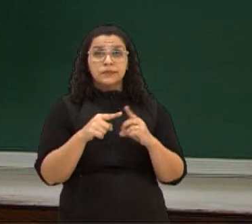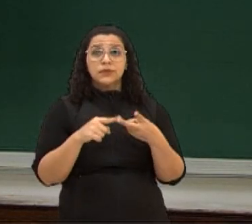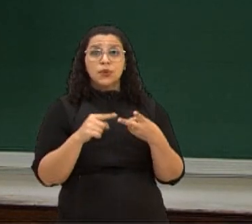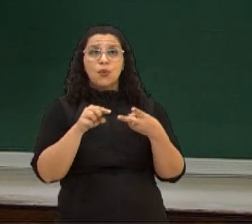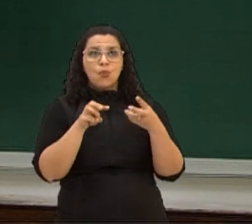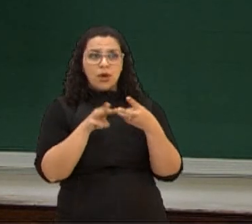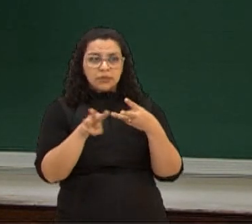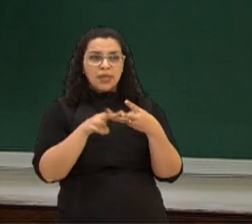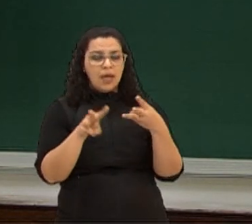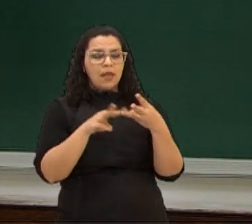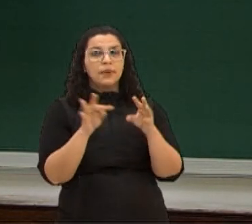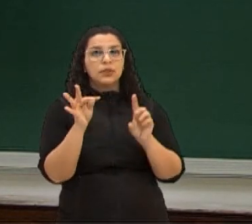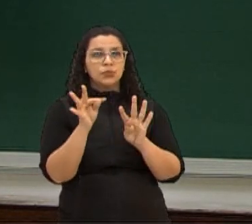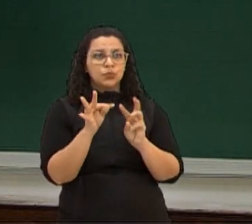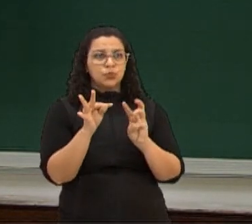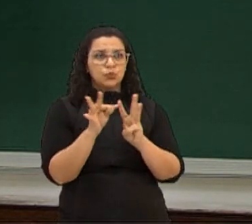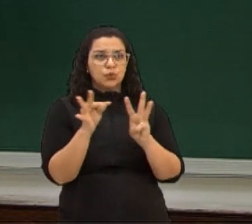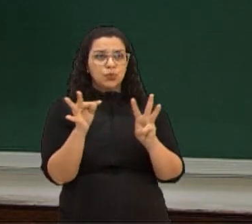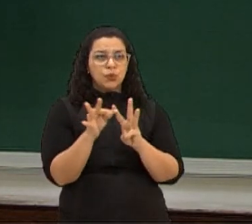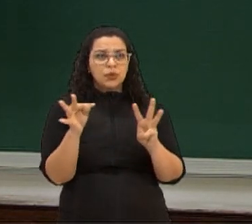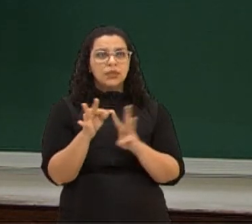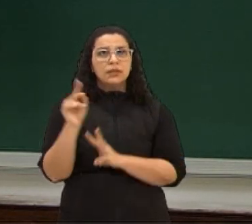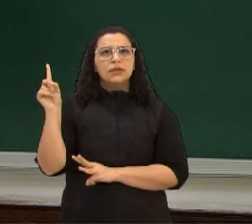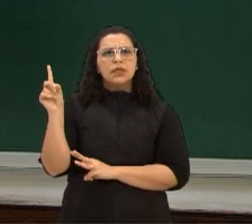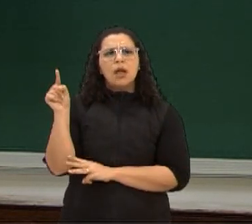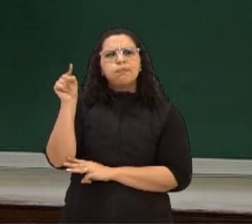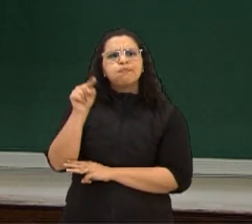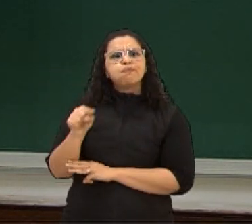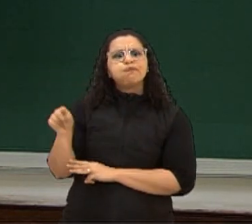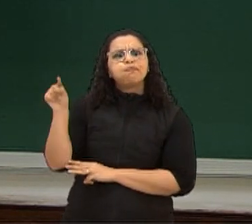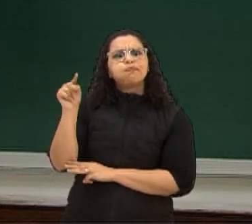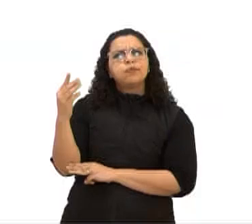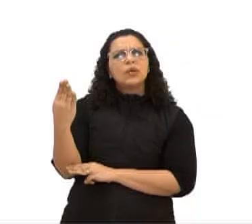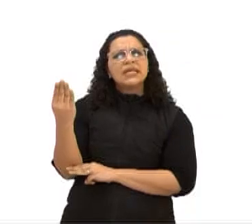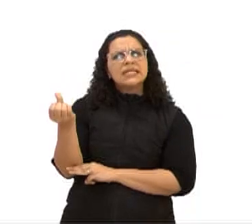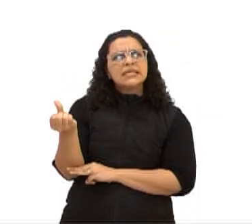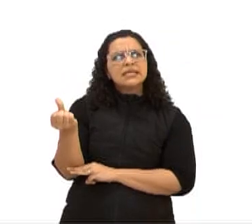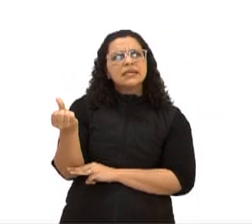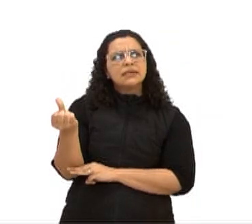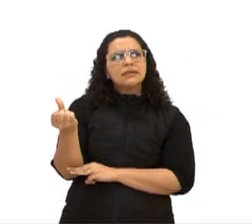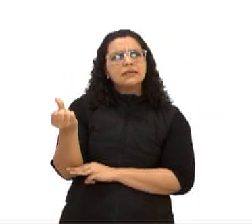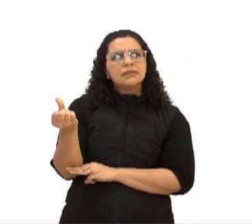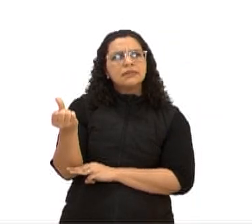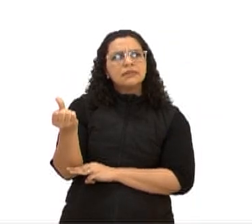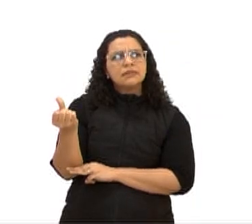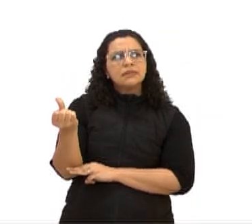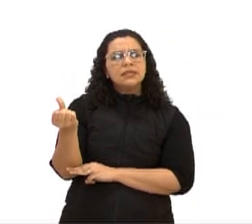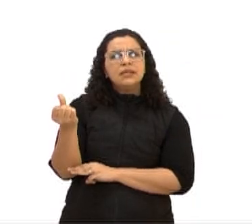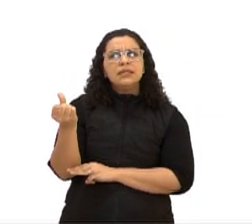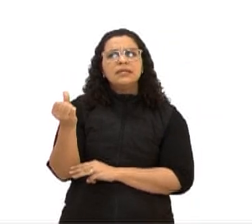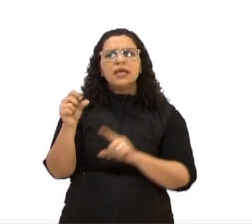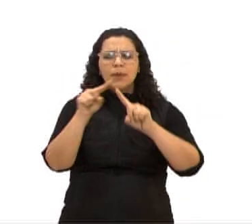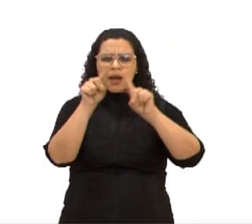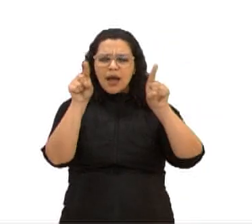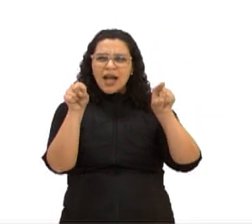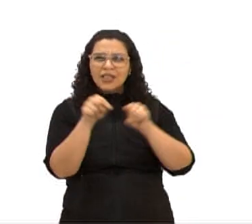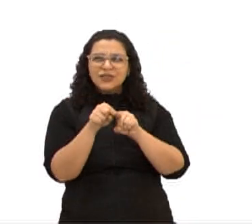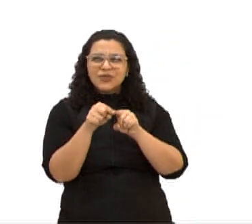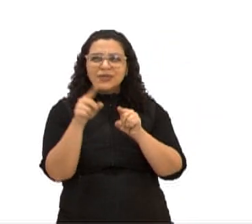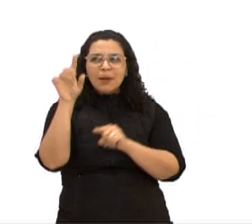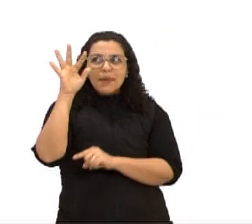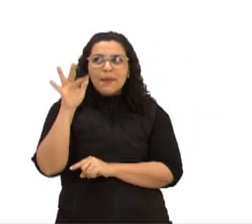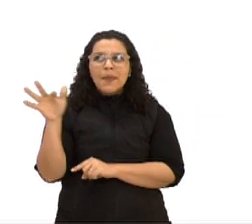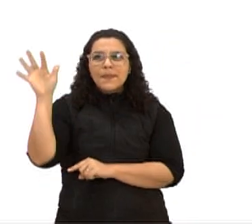pelo WhatsApp, pelo Twitter. E, marquei aqui para vocês que eu tenho aqui o número 46 e essa caixinha